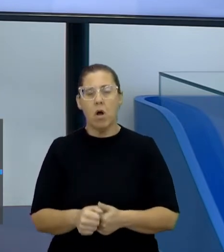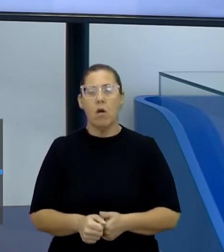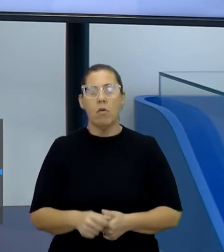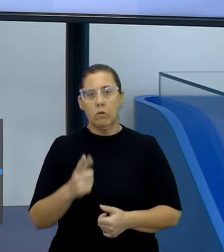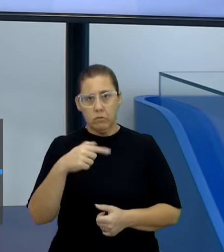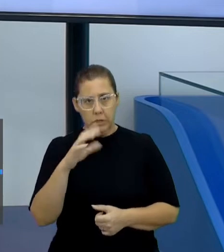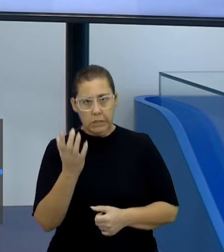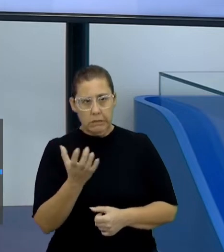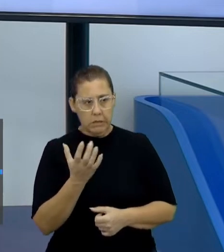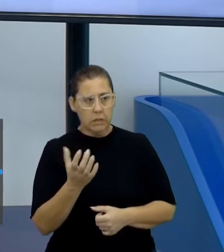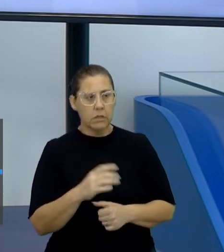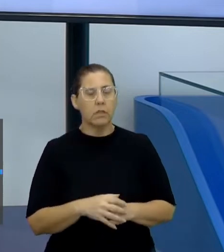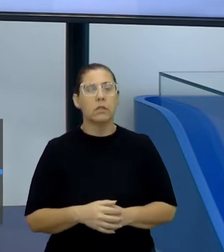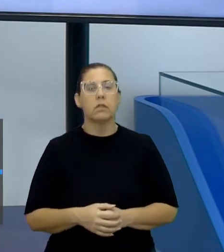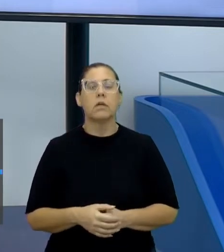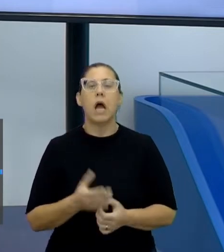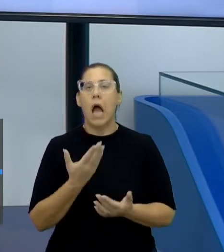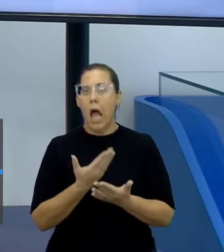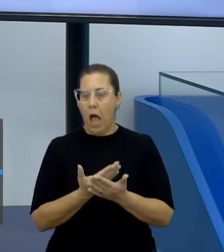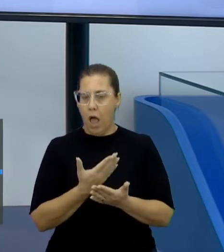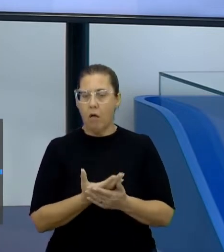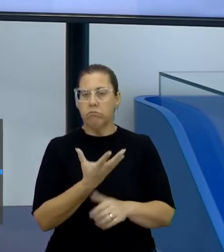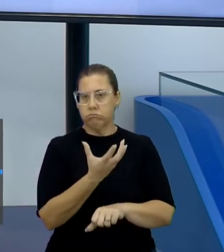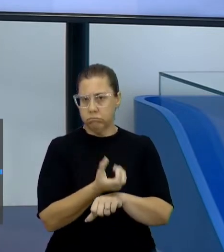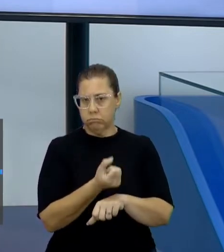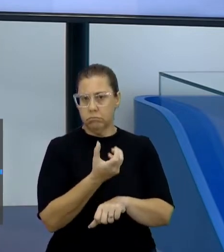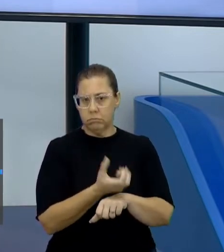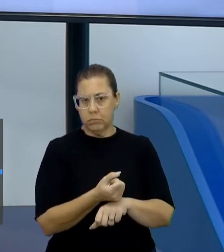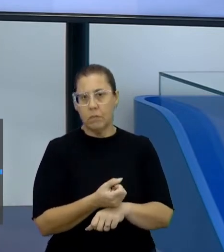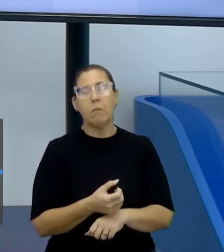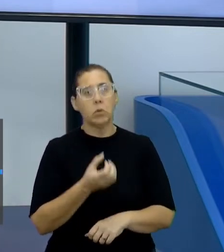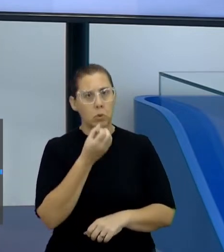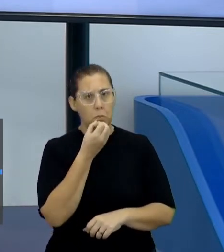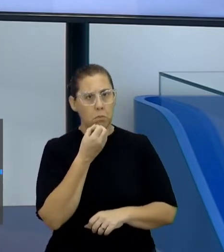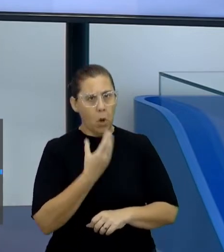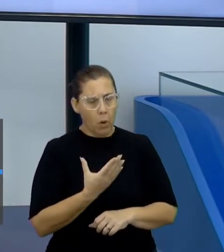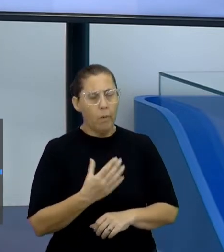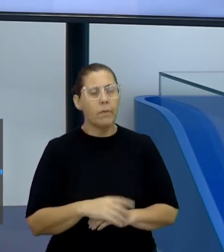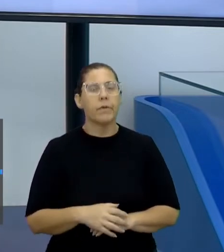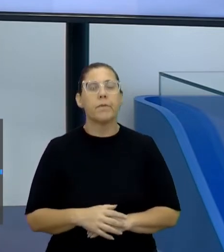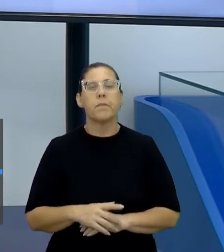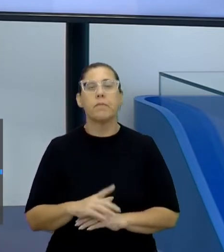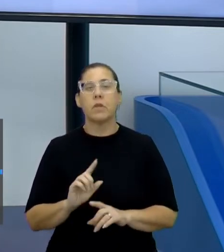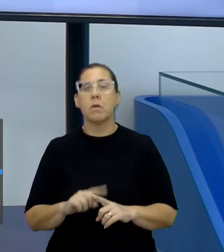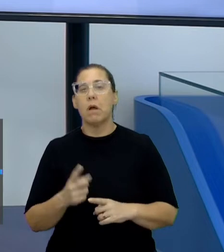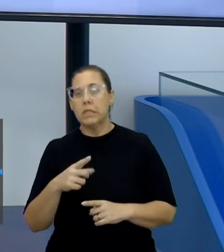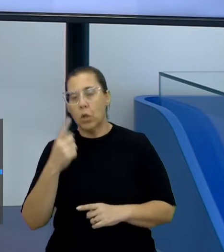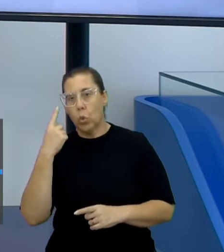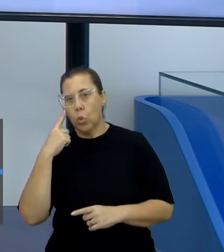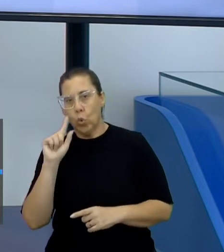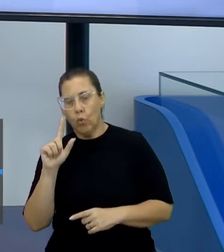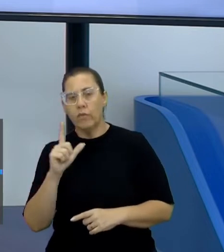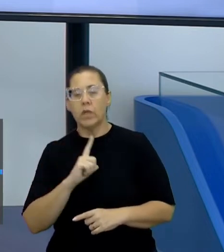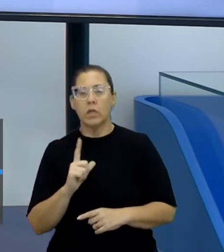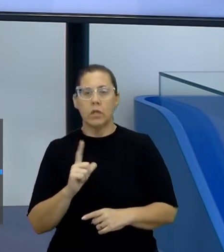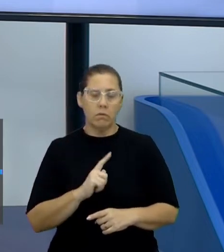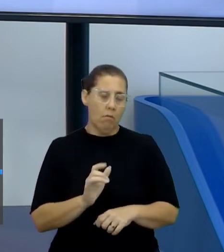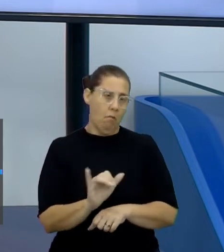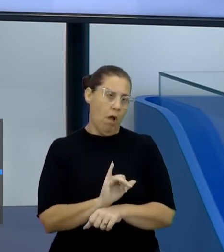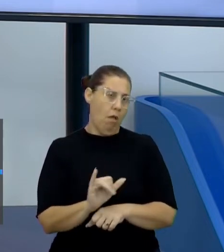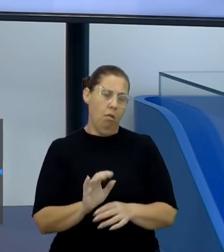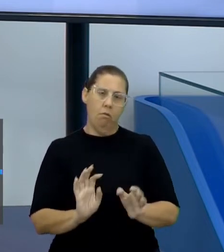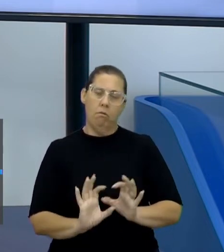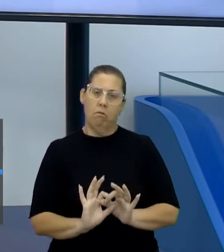vezes você quiser, né? A aula vai ficar gravada, evidentemente, isso é muito útil, mas se você tiver alguma dúvida, a gente tem os canais abertos